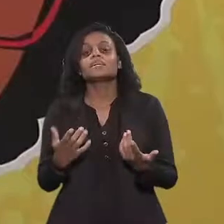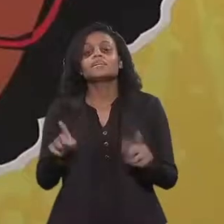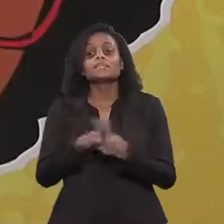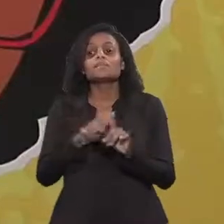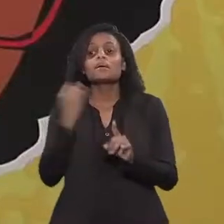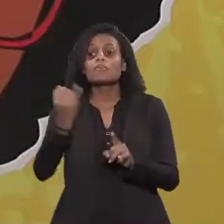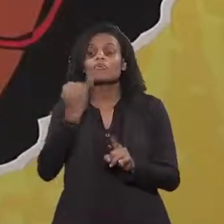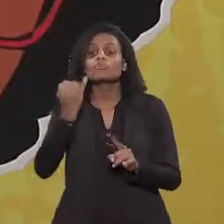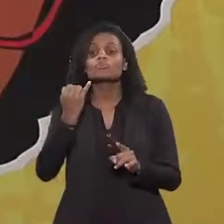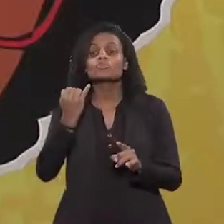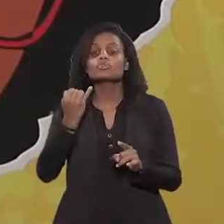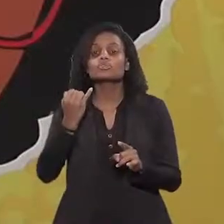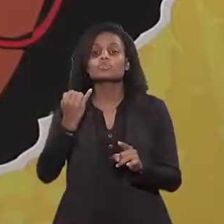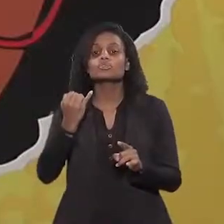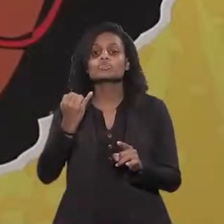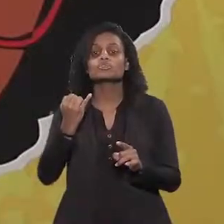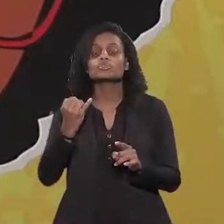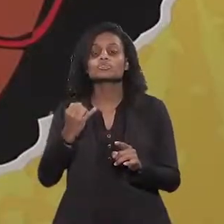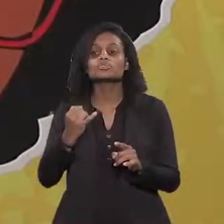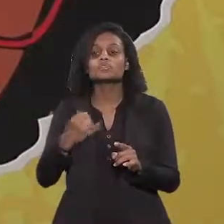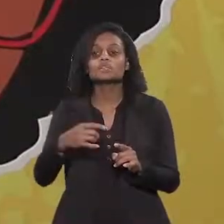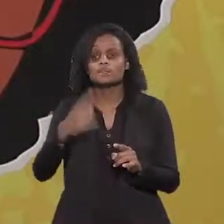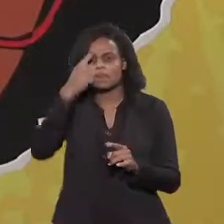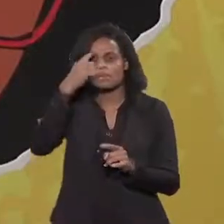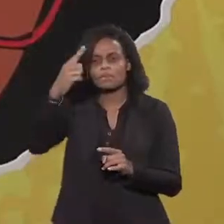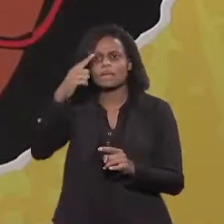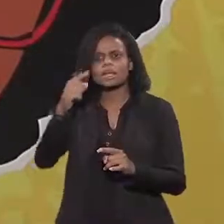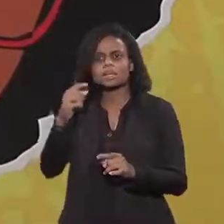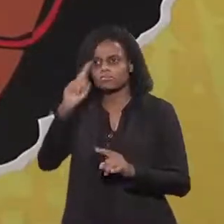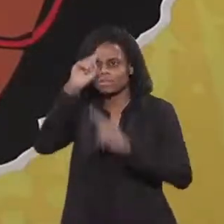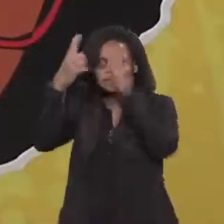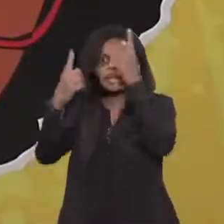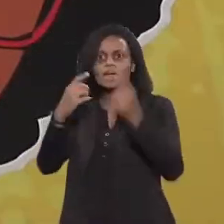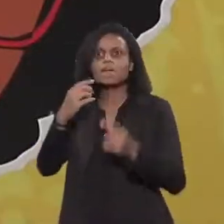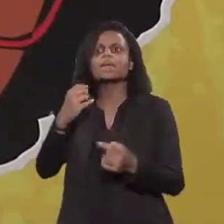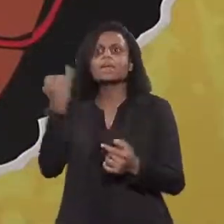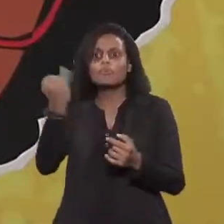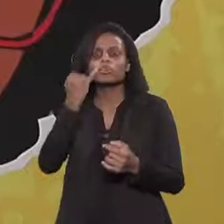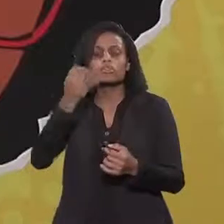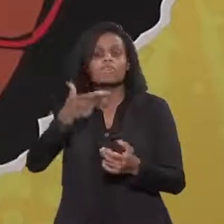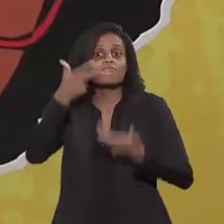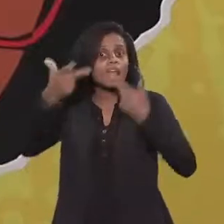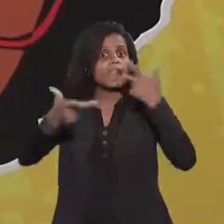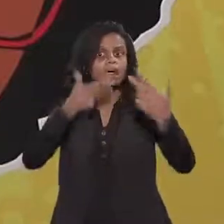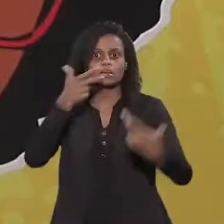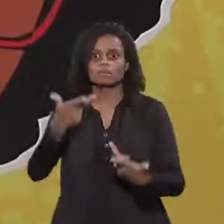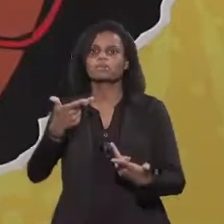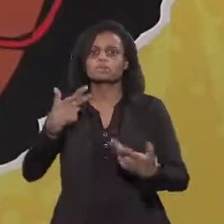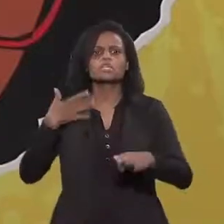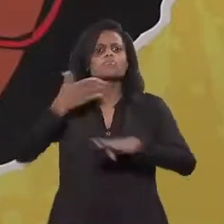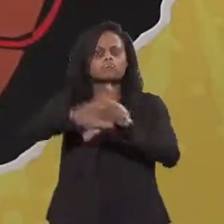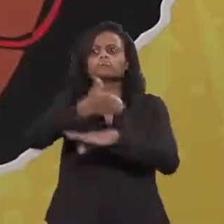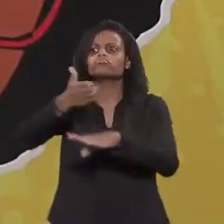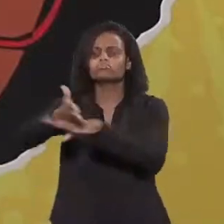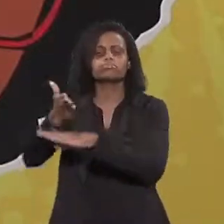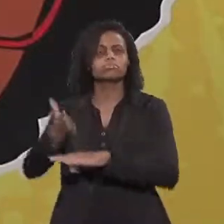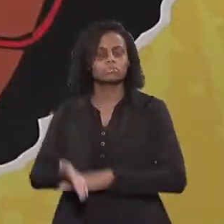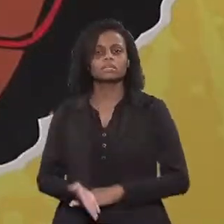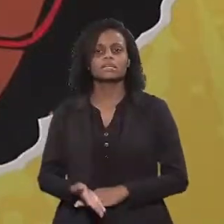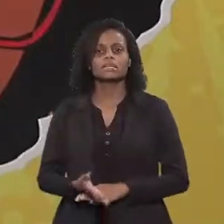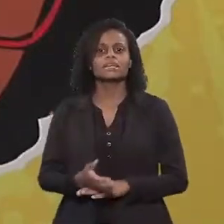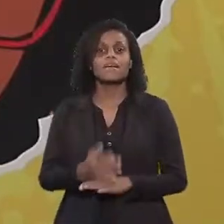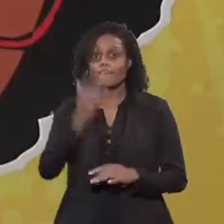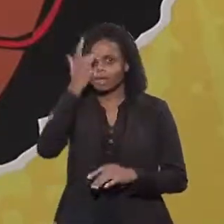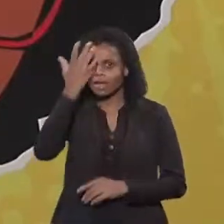que pra gente é um recado... Essa grande ideia não vai para frente, então abram a boca. A gente precisa abrir a boca, a gente precisa ocupar esse